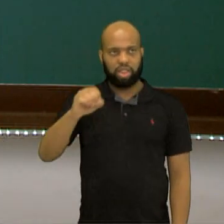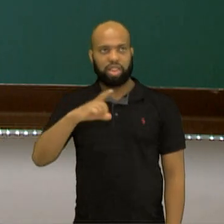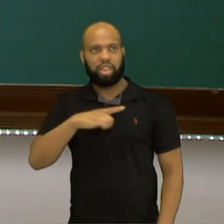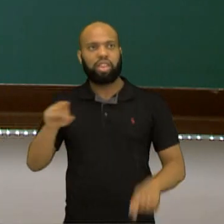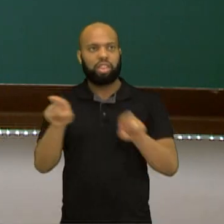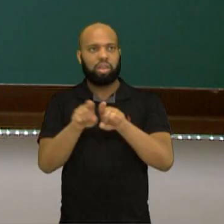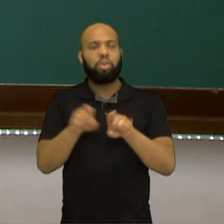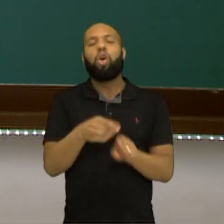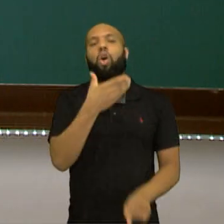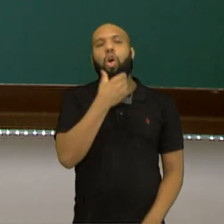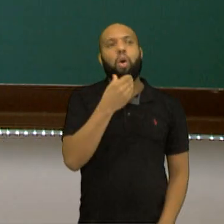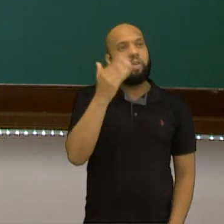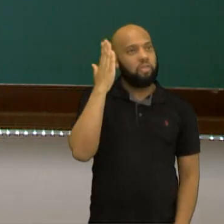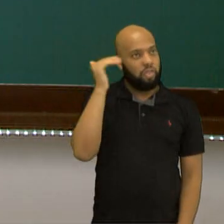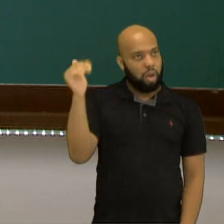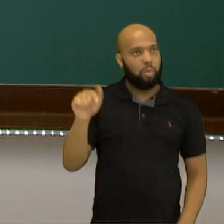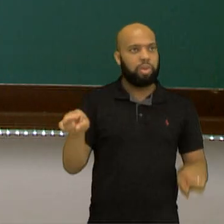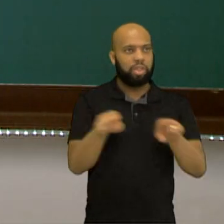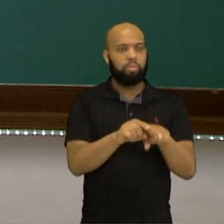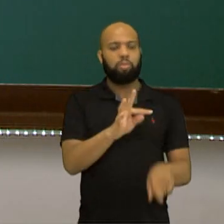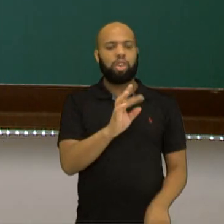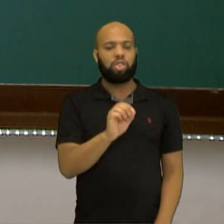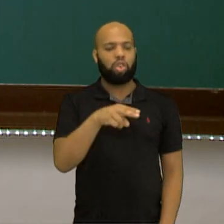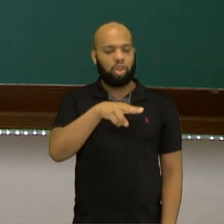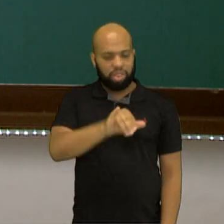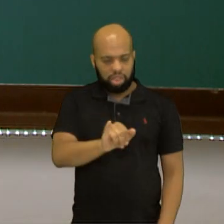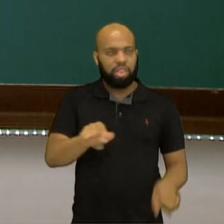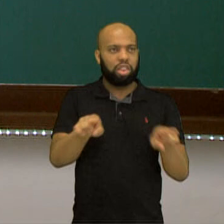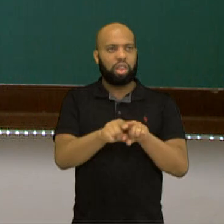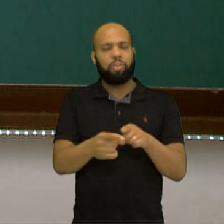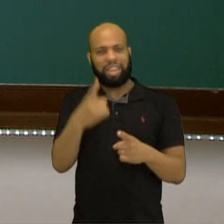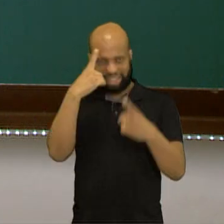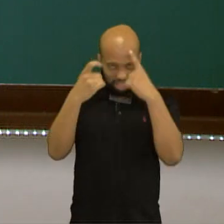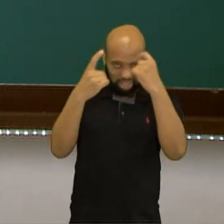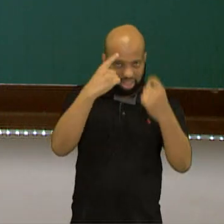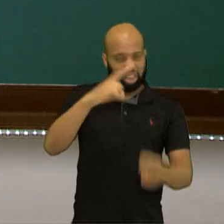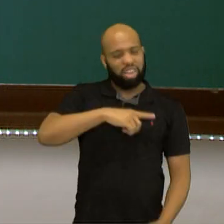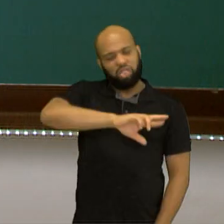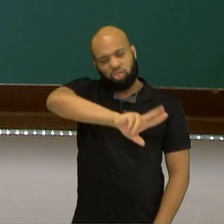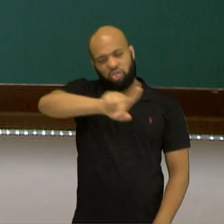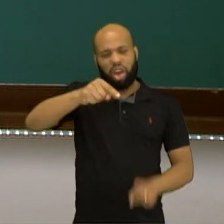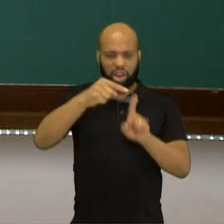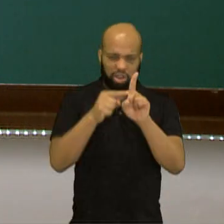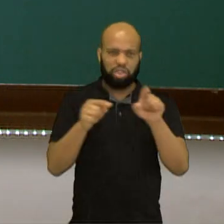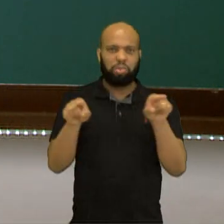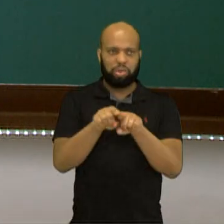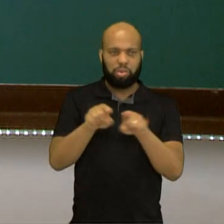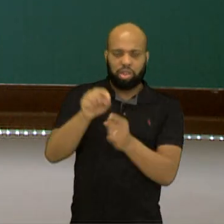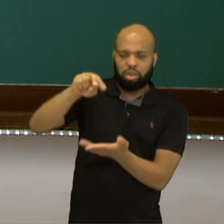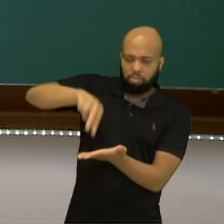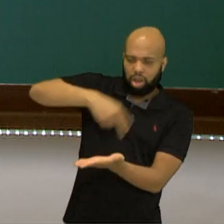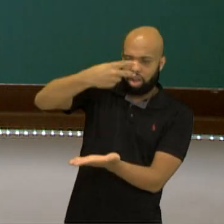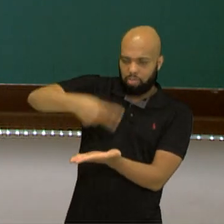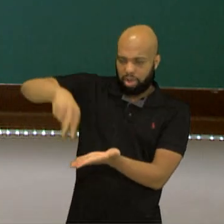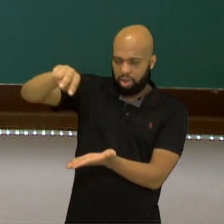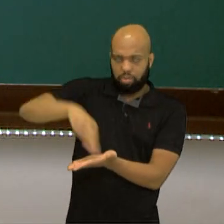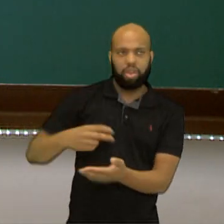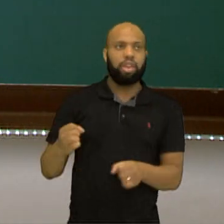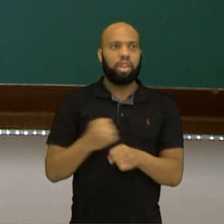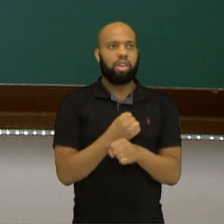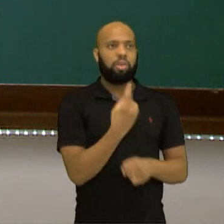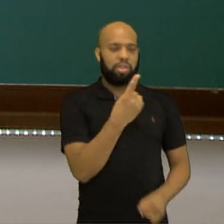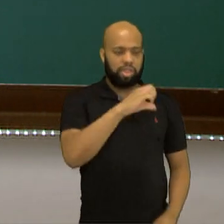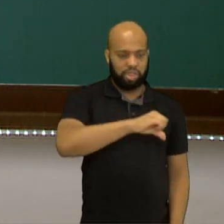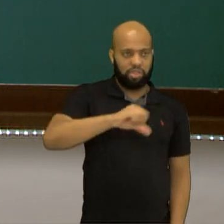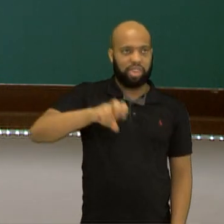bem conhecido nesse meio, né? Ele também criou vários tipos de manobras, tá? Em 95,